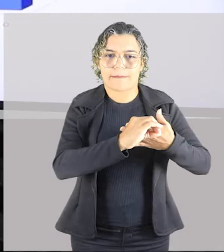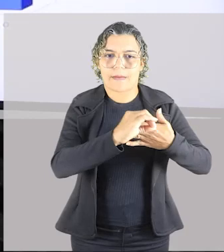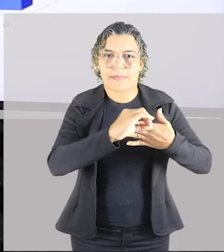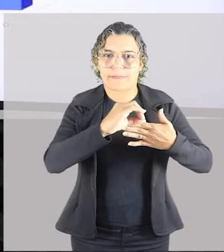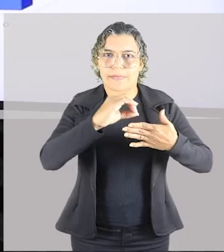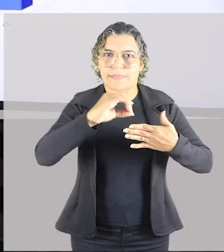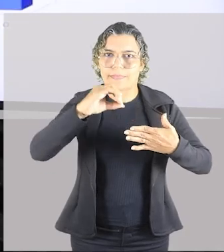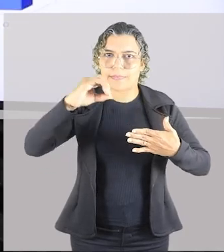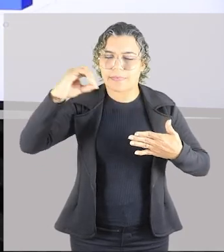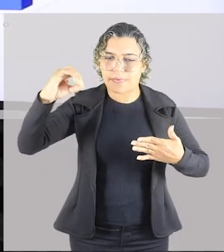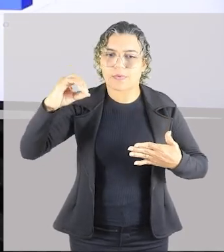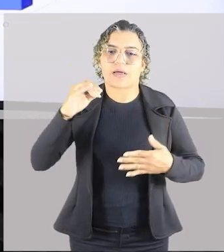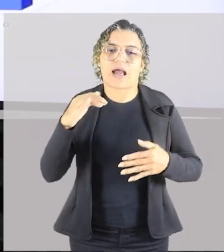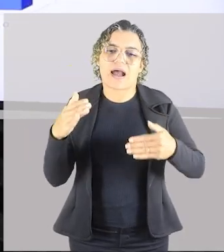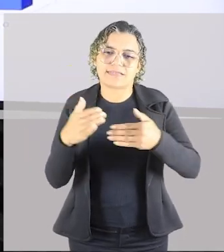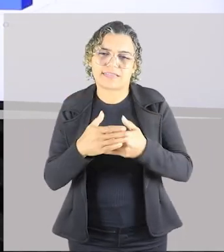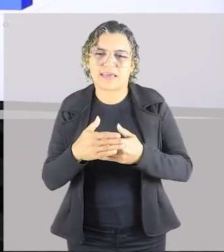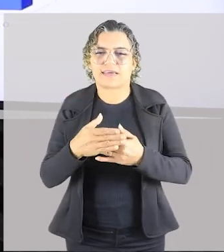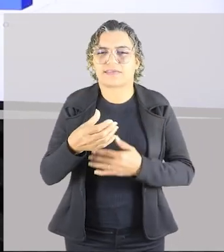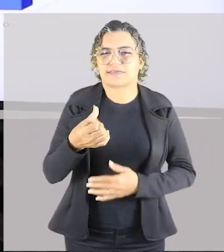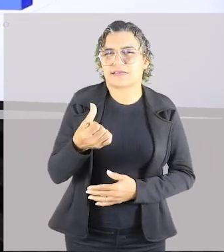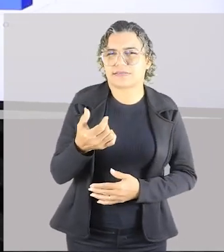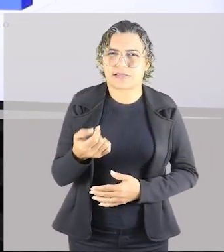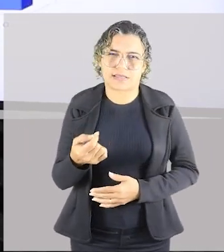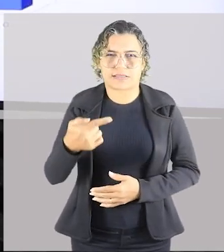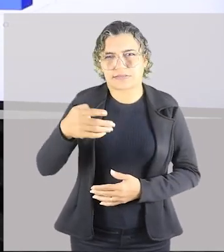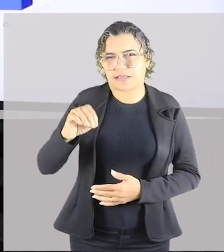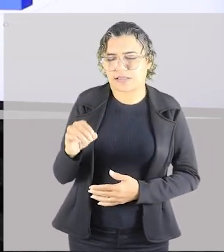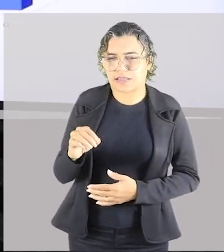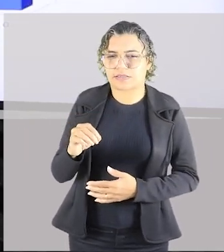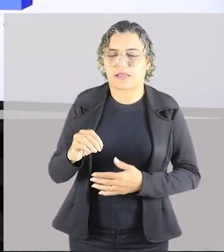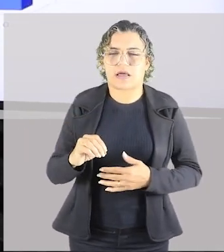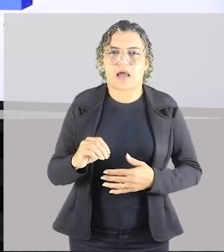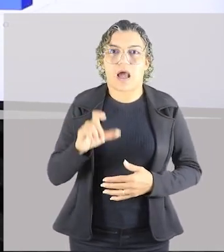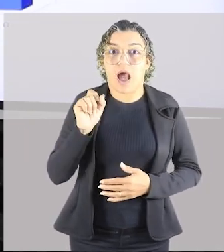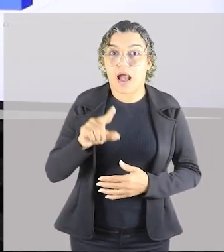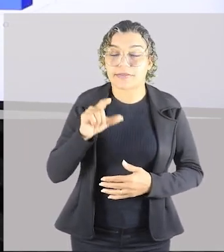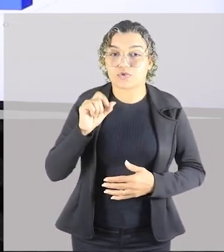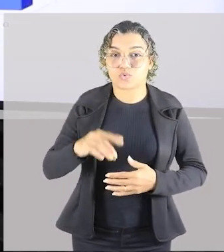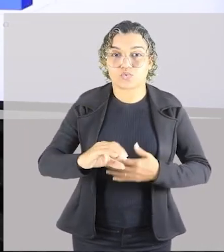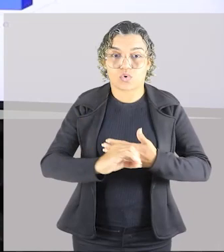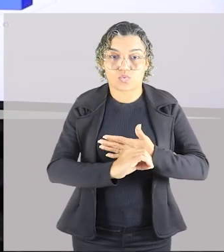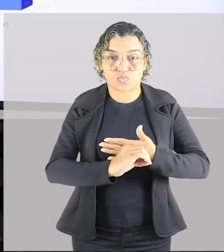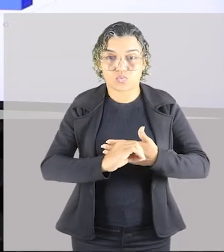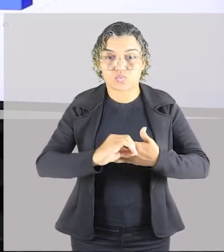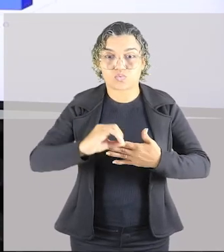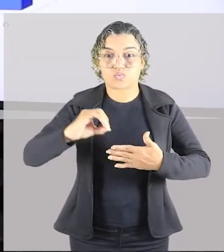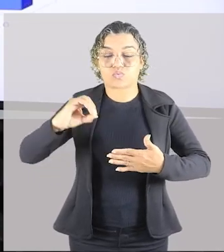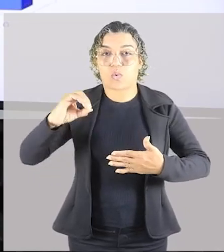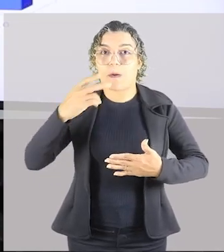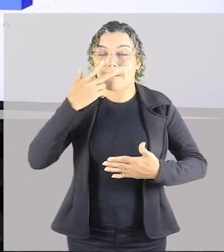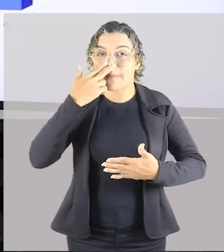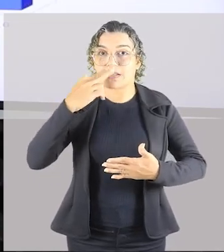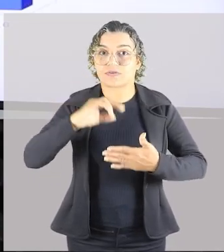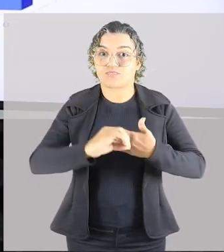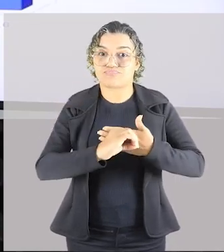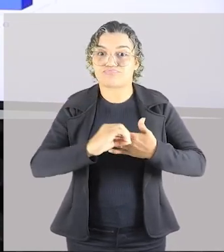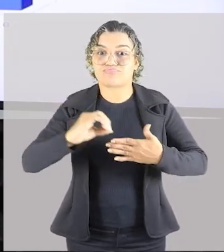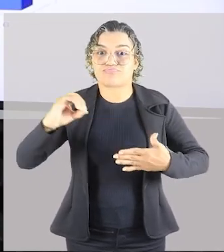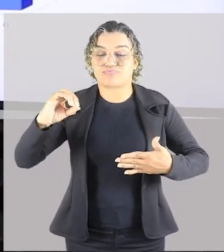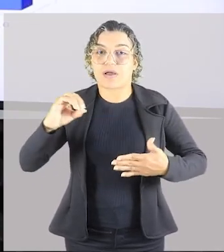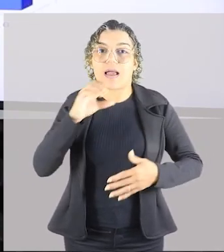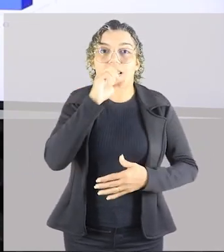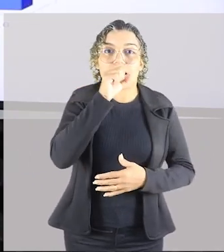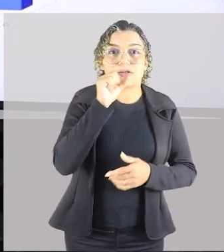até chegarmos em meados de 60 para 70, onde a coluna azul ela supera a coluna laranja, ou seja, é aqui